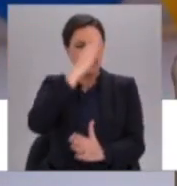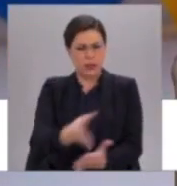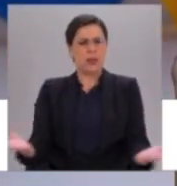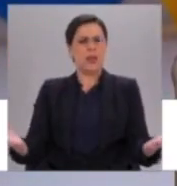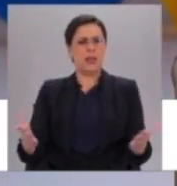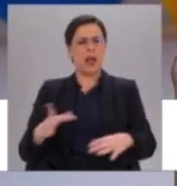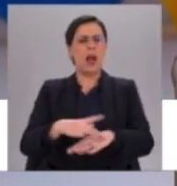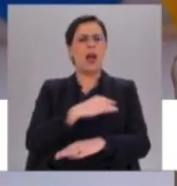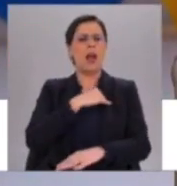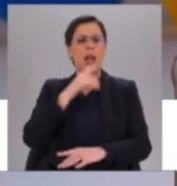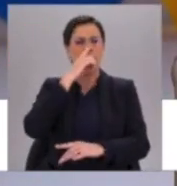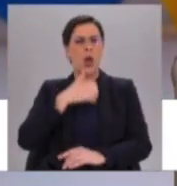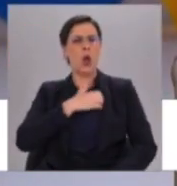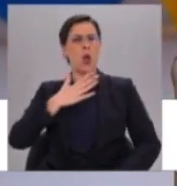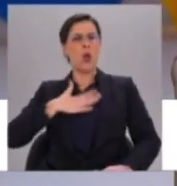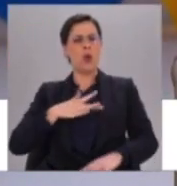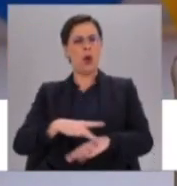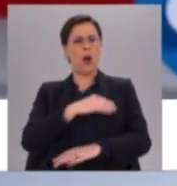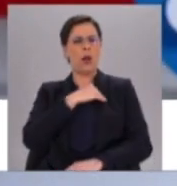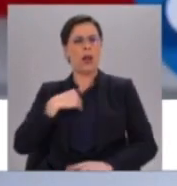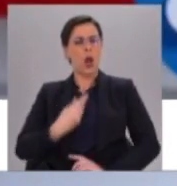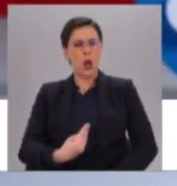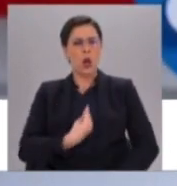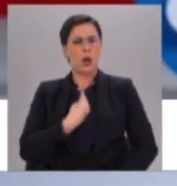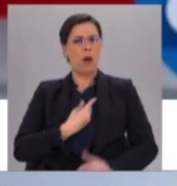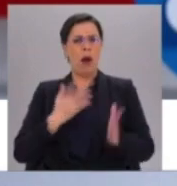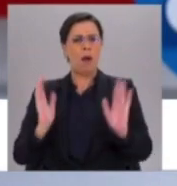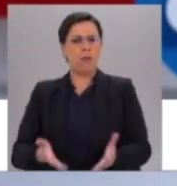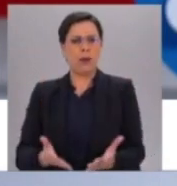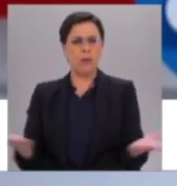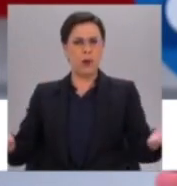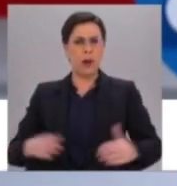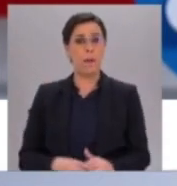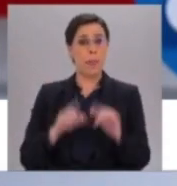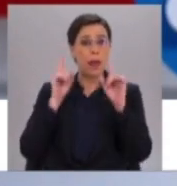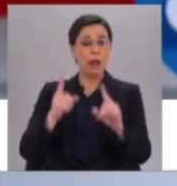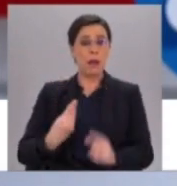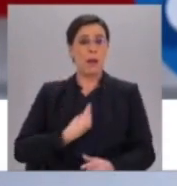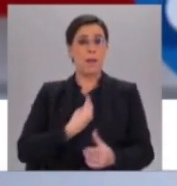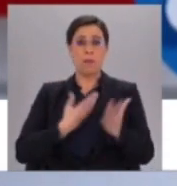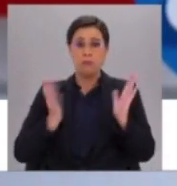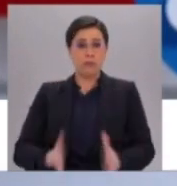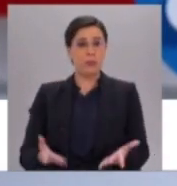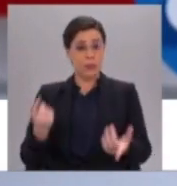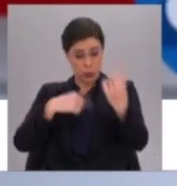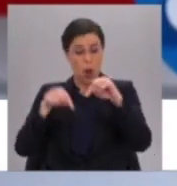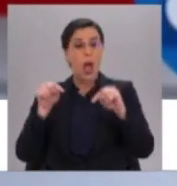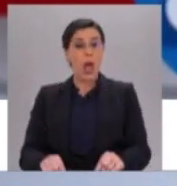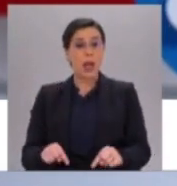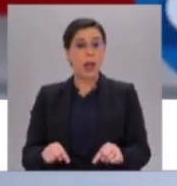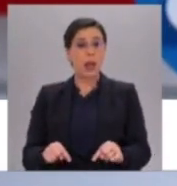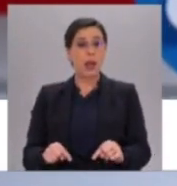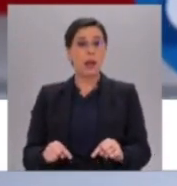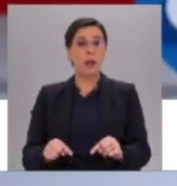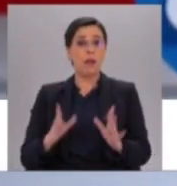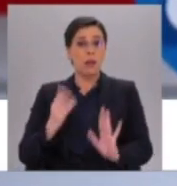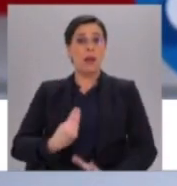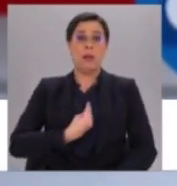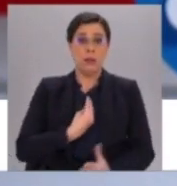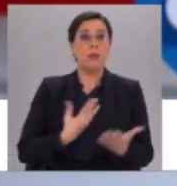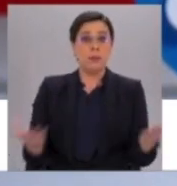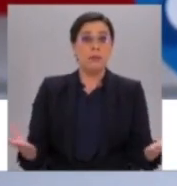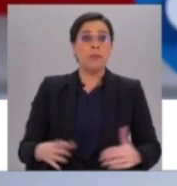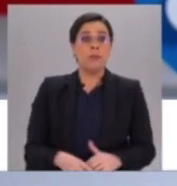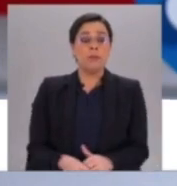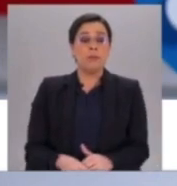Marisa sabe a clínica vai sabe quem é o dono da clínica não se tem que preocupar com isso lá lá não sei se preocupar com isso aqui não tenho que se